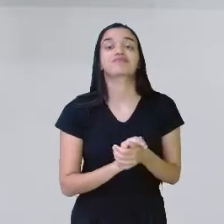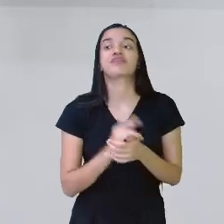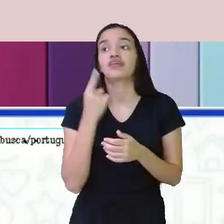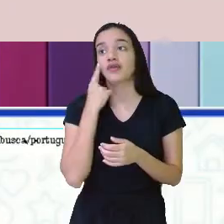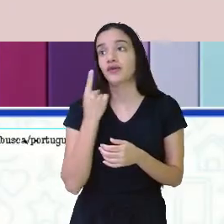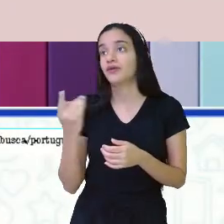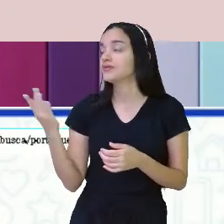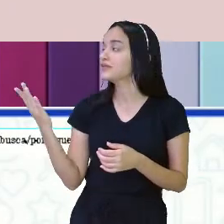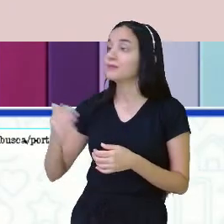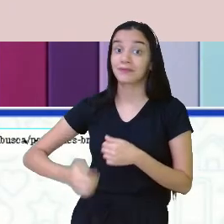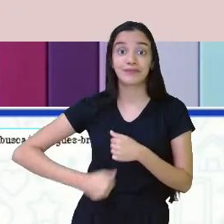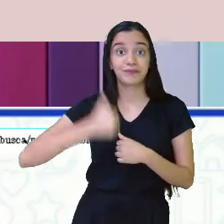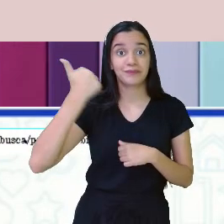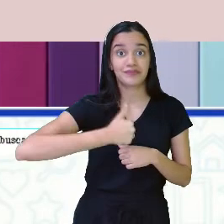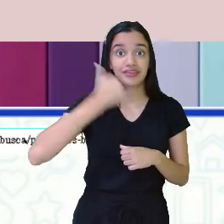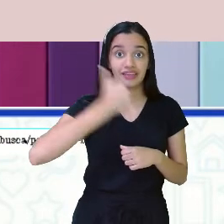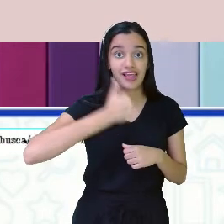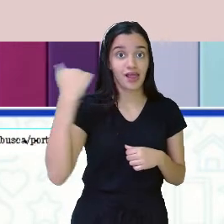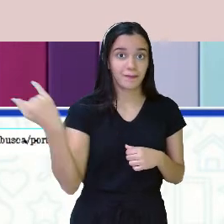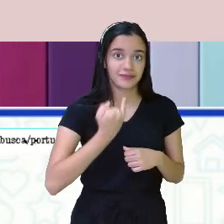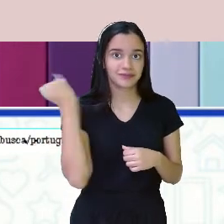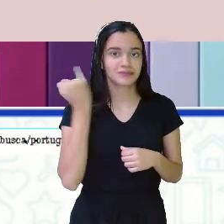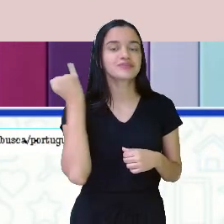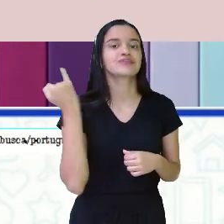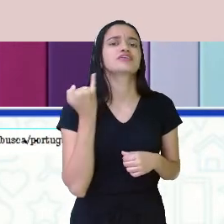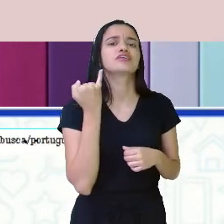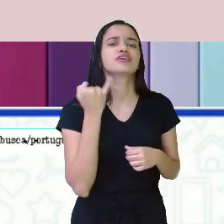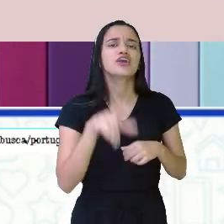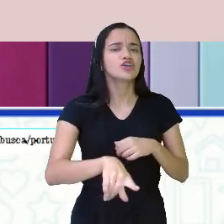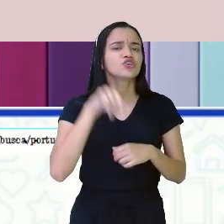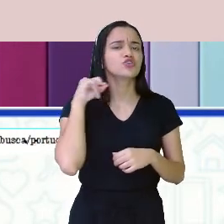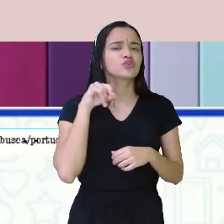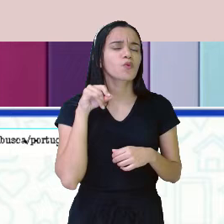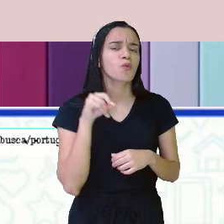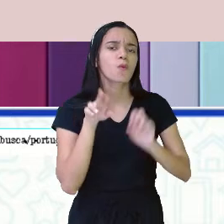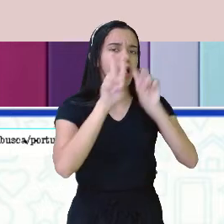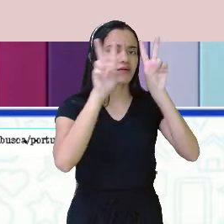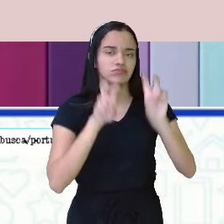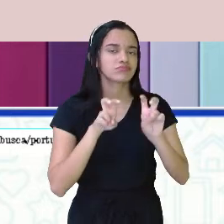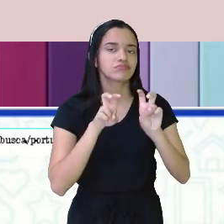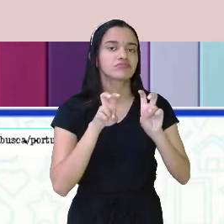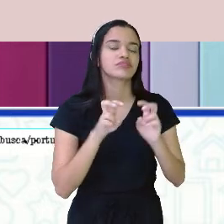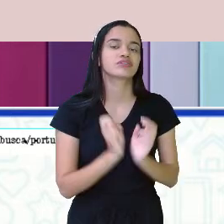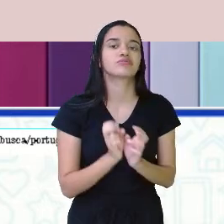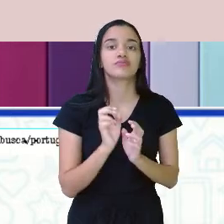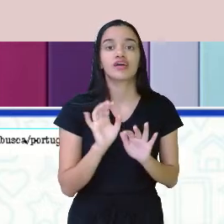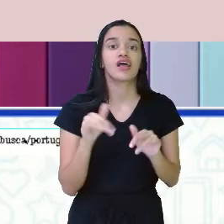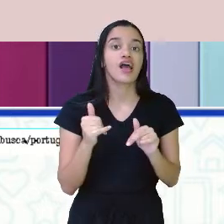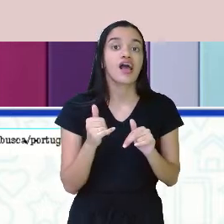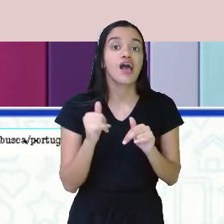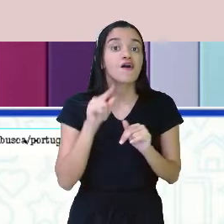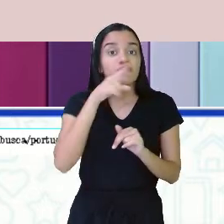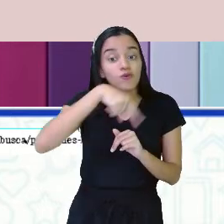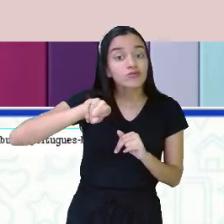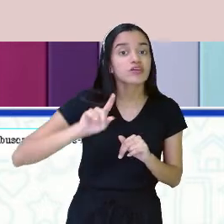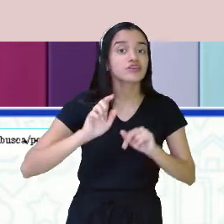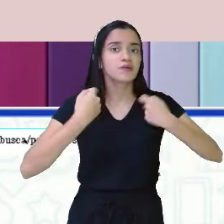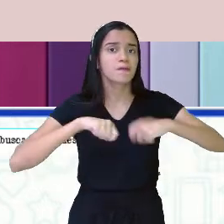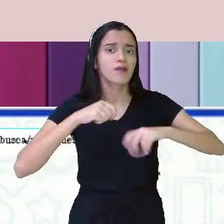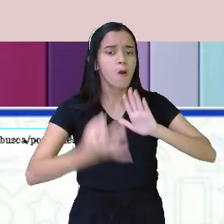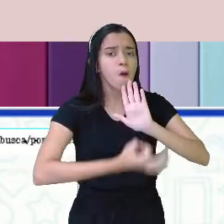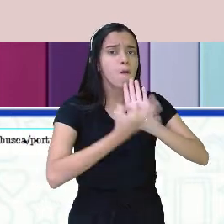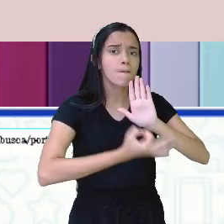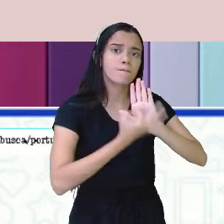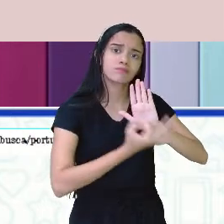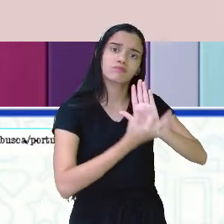Então, primeiro, mais importante, escolha a definição do tema. Porque vocês precisam opinar sobre